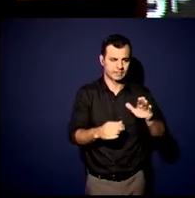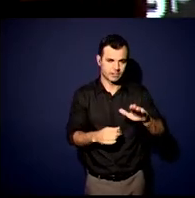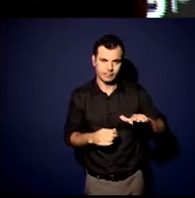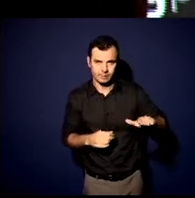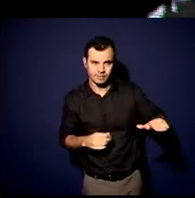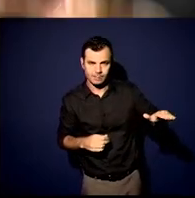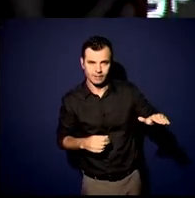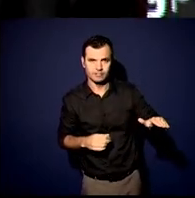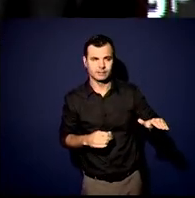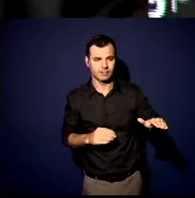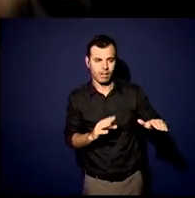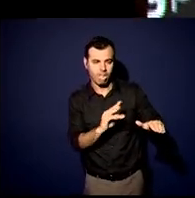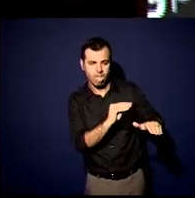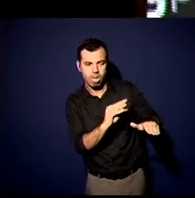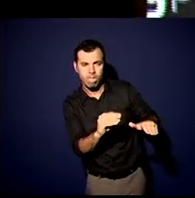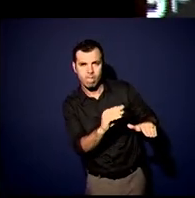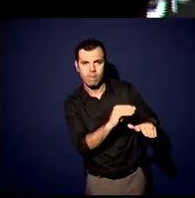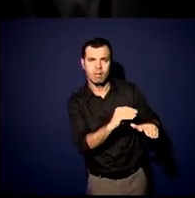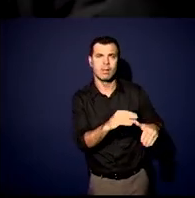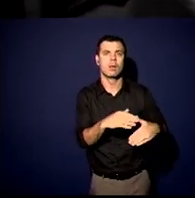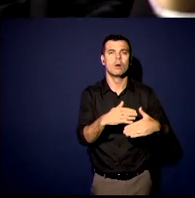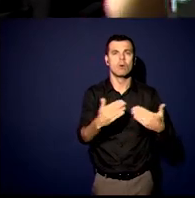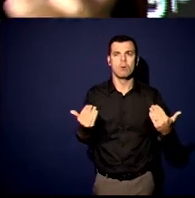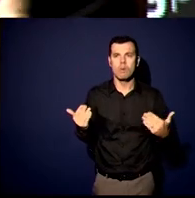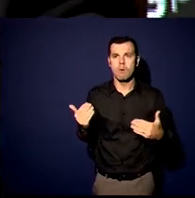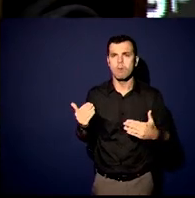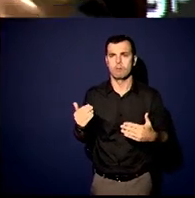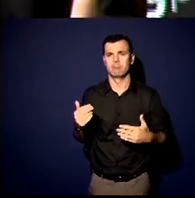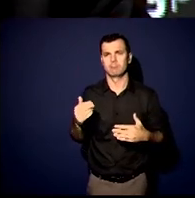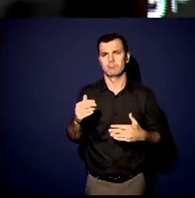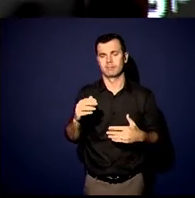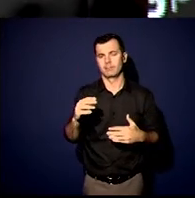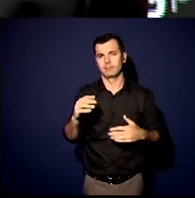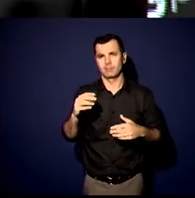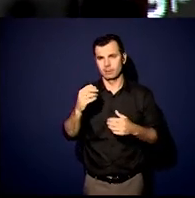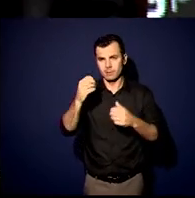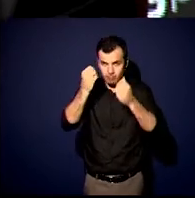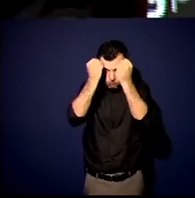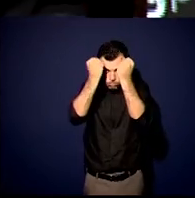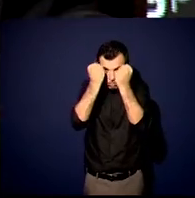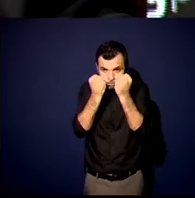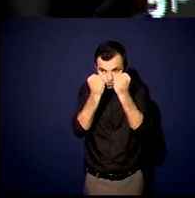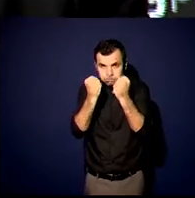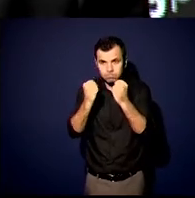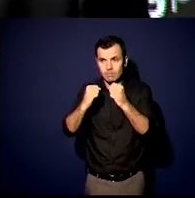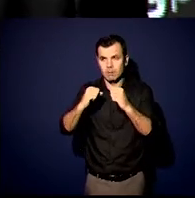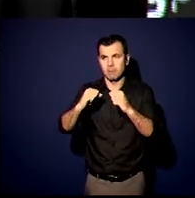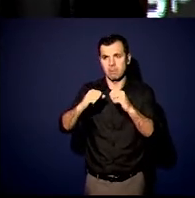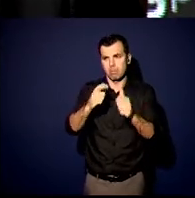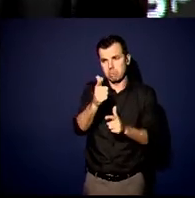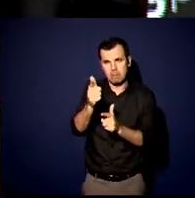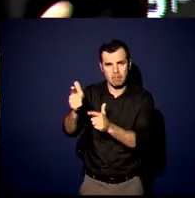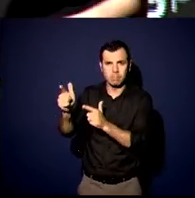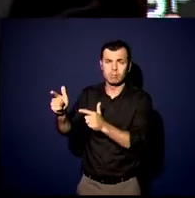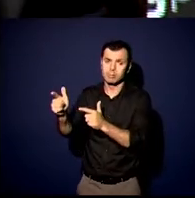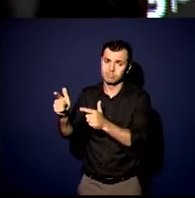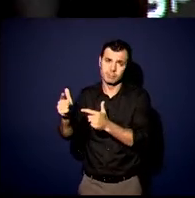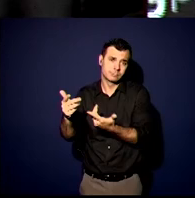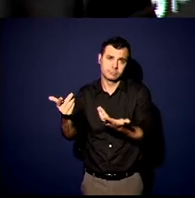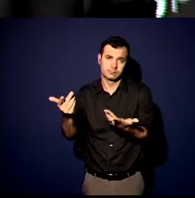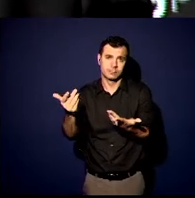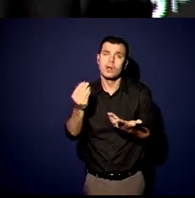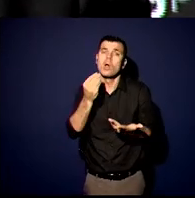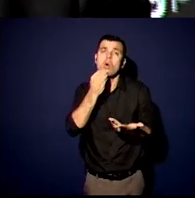Apologia de atentados terroristas isso não há margem de dúvida quanto à natureza criminosa